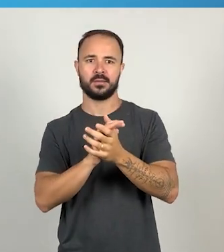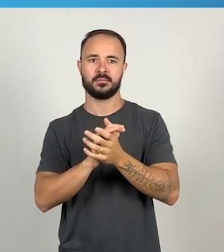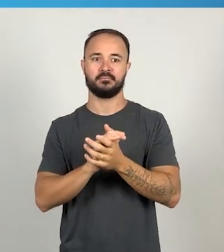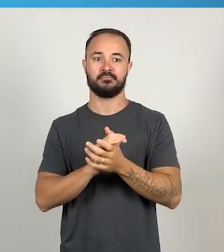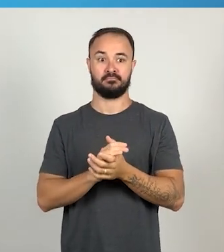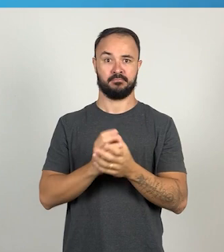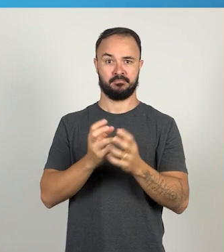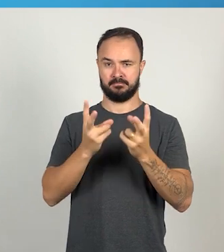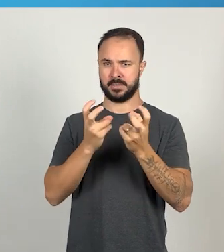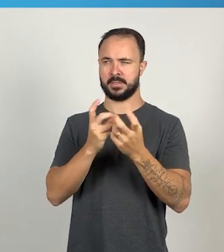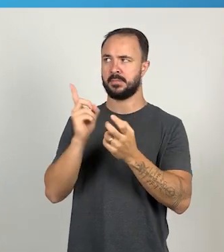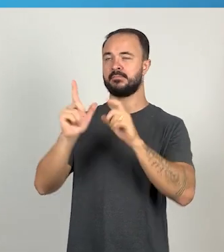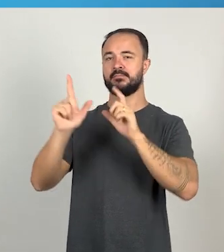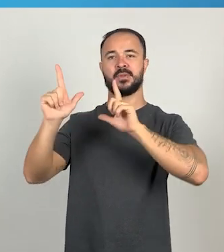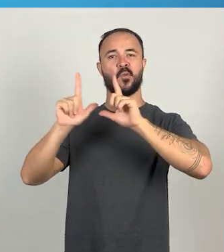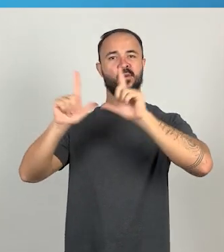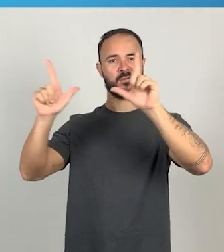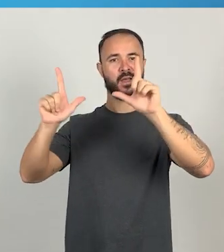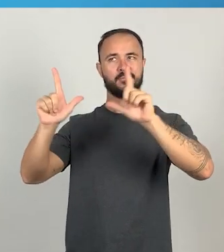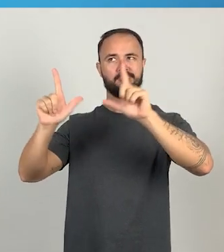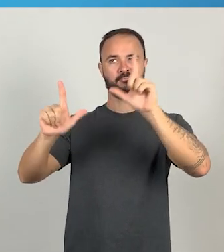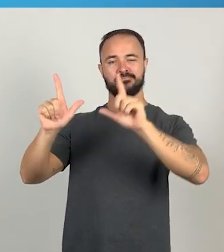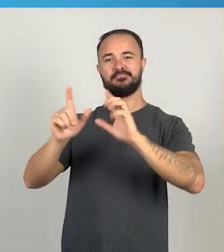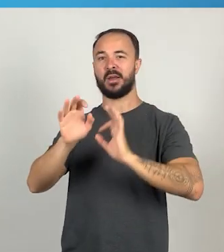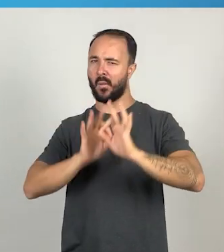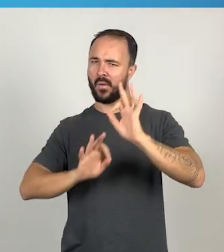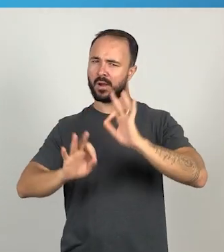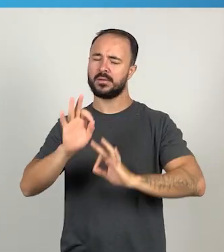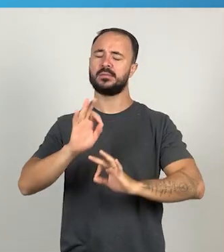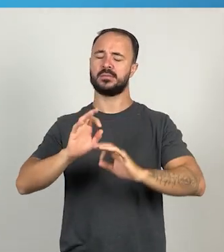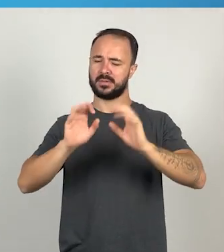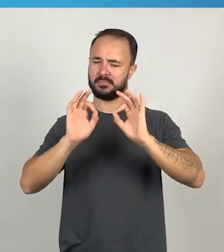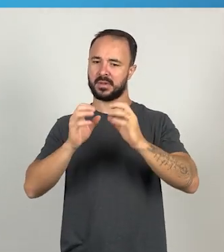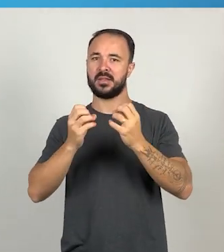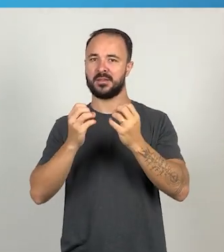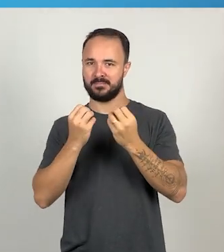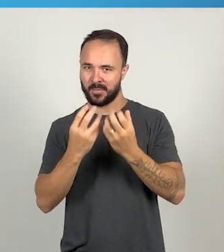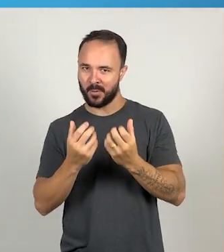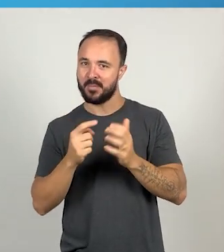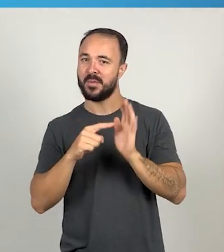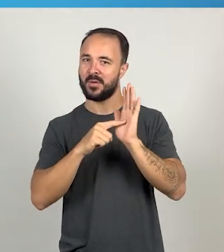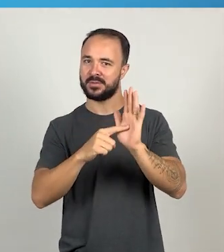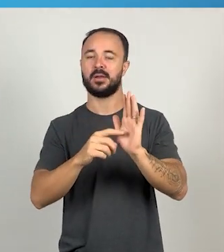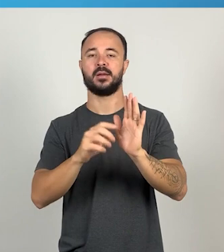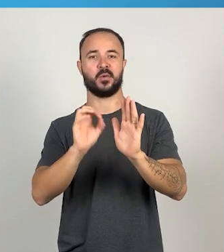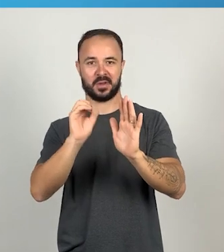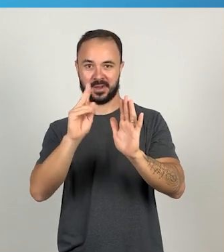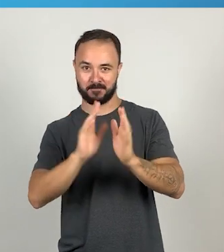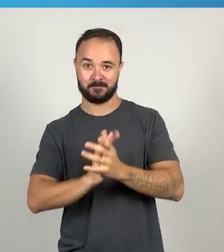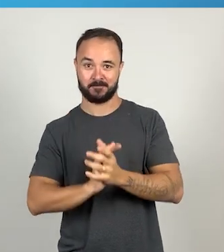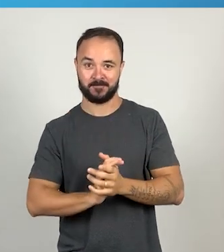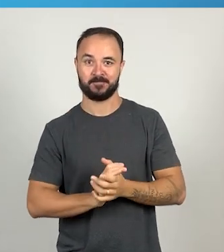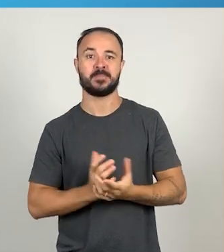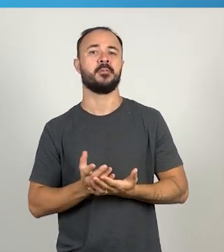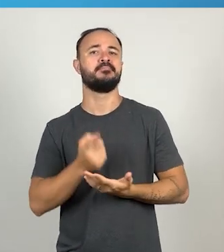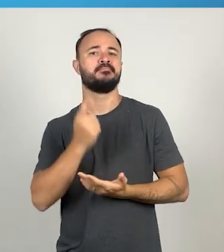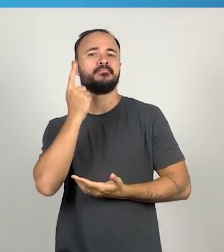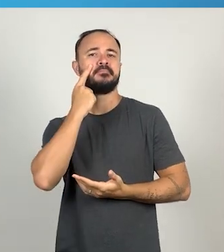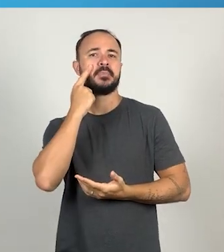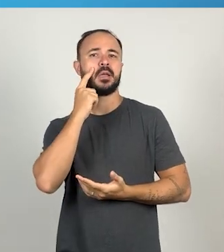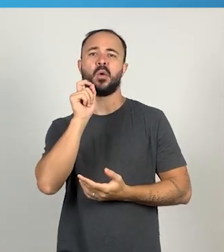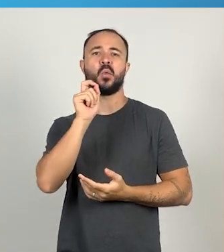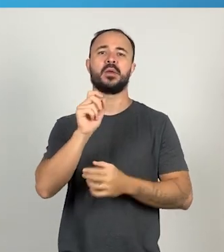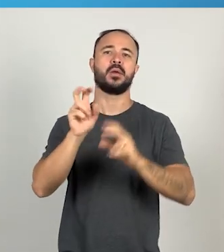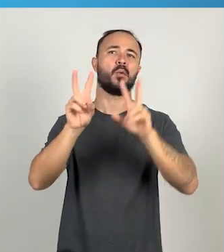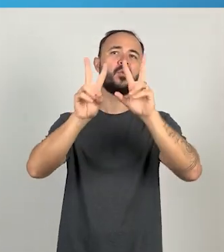da prof, ó, tá aparecendo um slide que eu preparei com muito carinho para vocês. Então acompanha comigo, tá? Olha só, qual que é o nome dessa